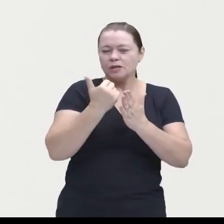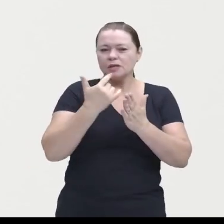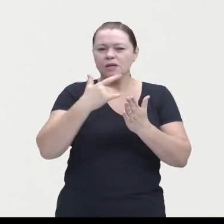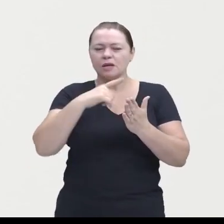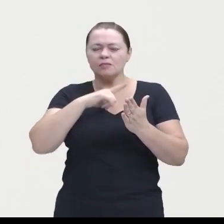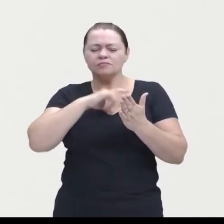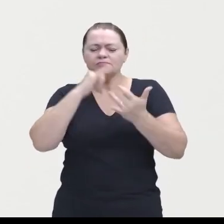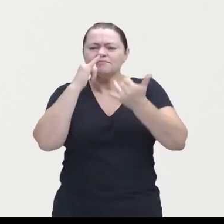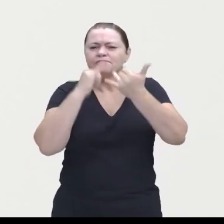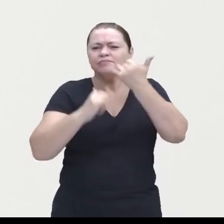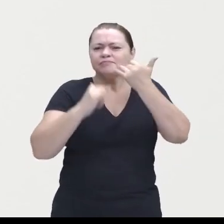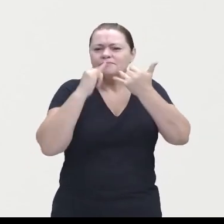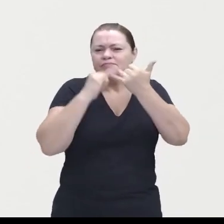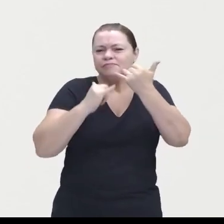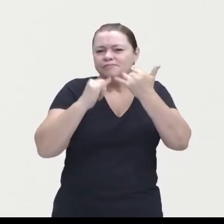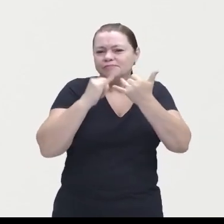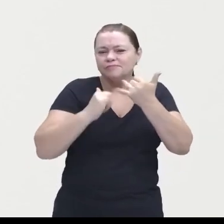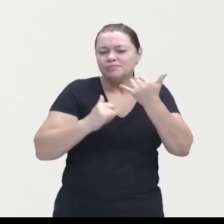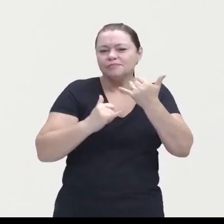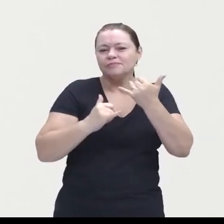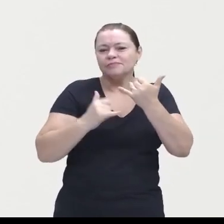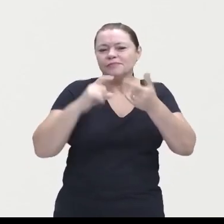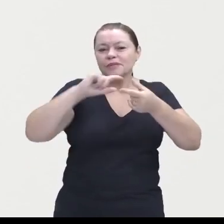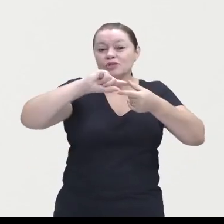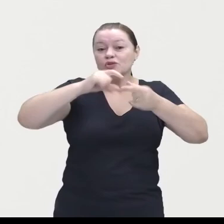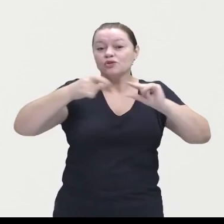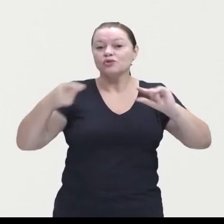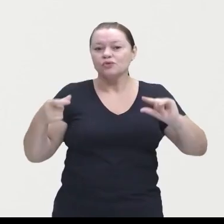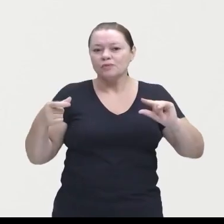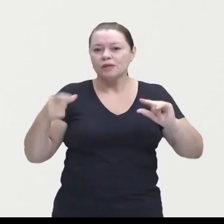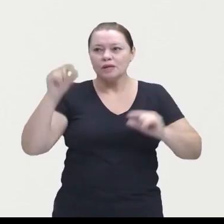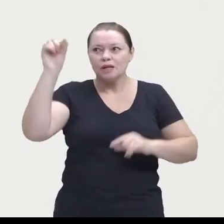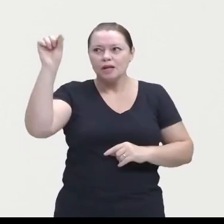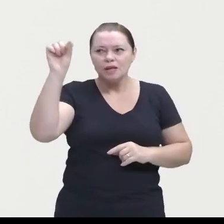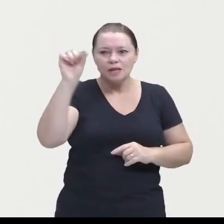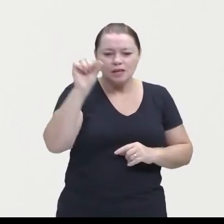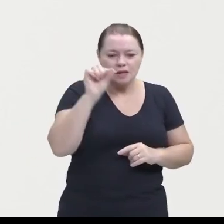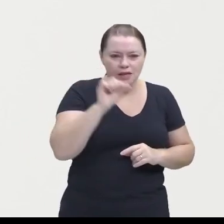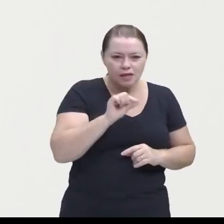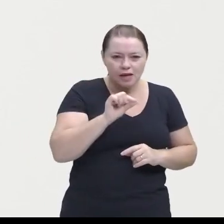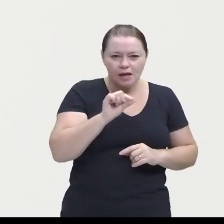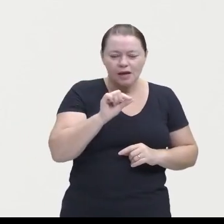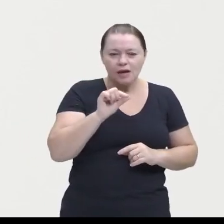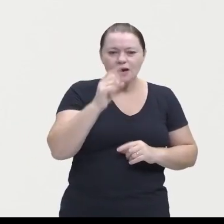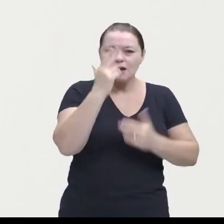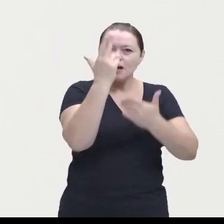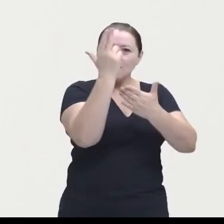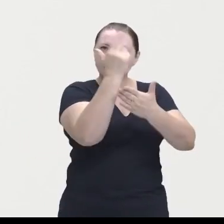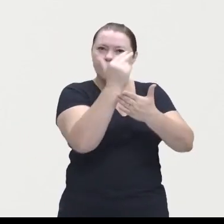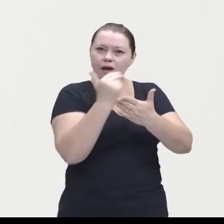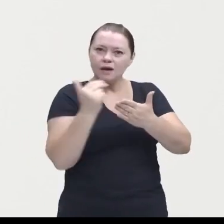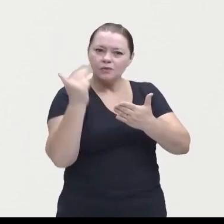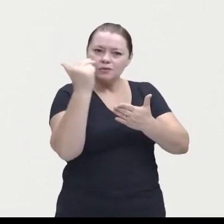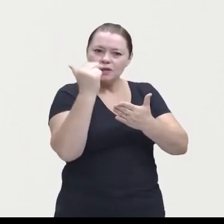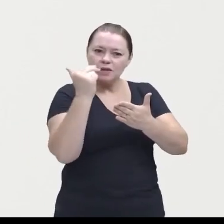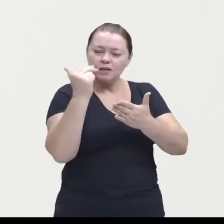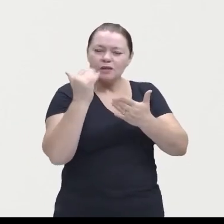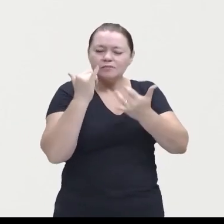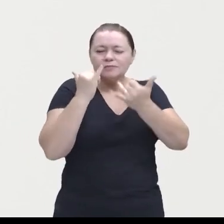forma geométrica. Ligue as figuras que têm a mesma